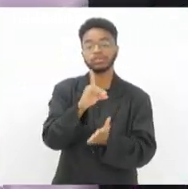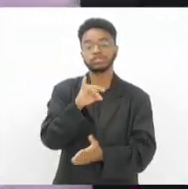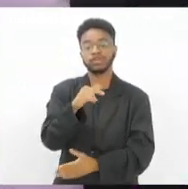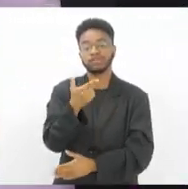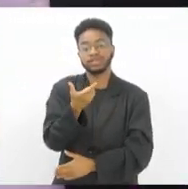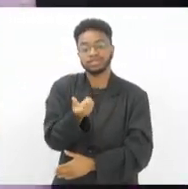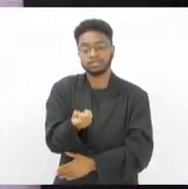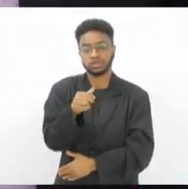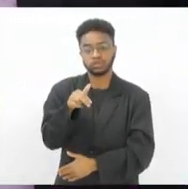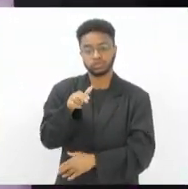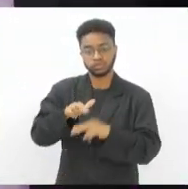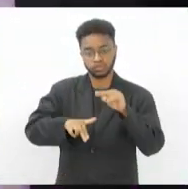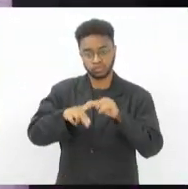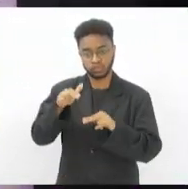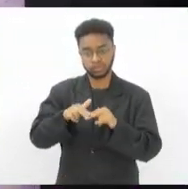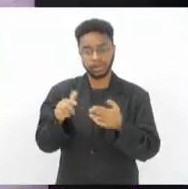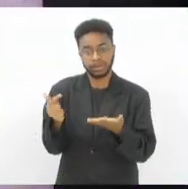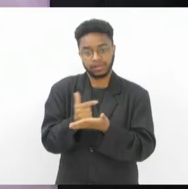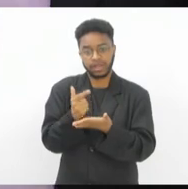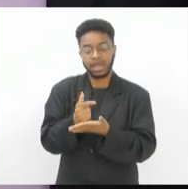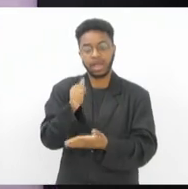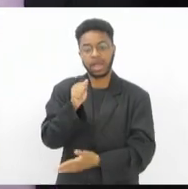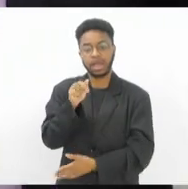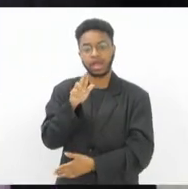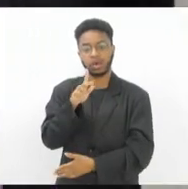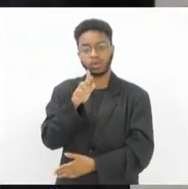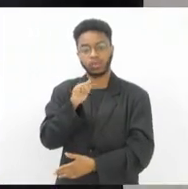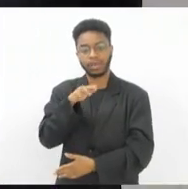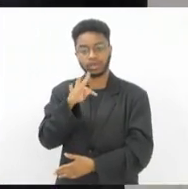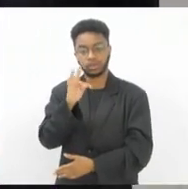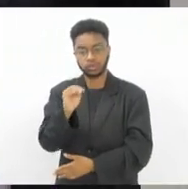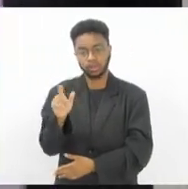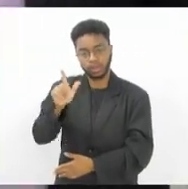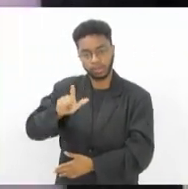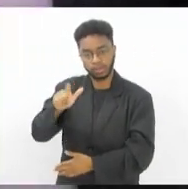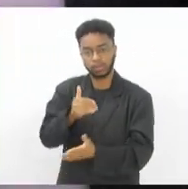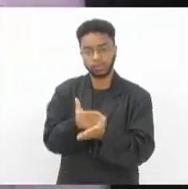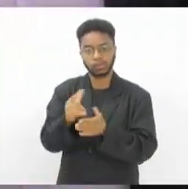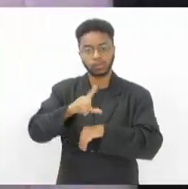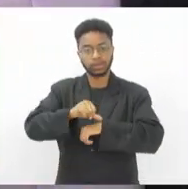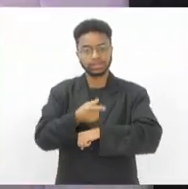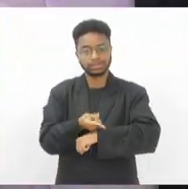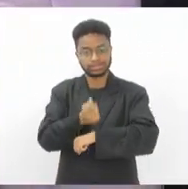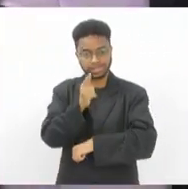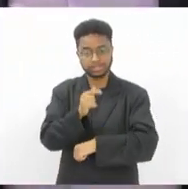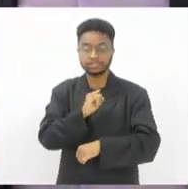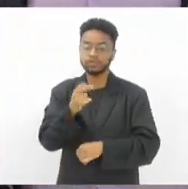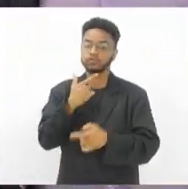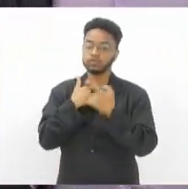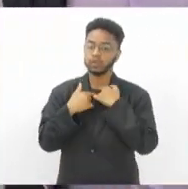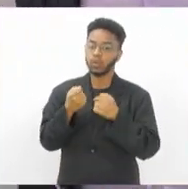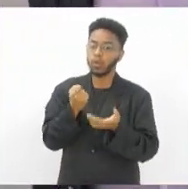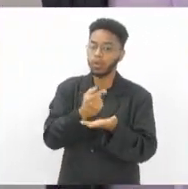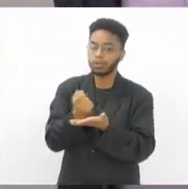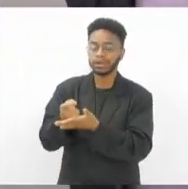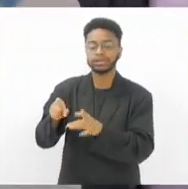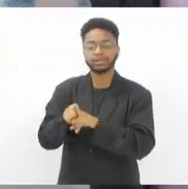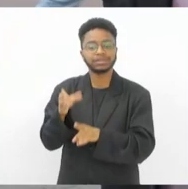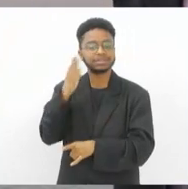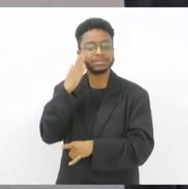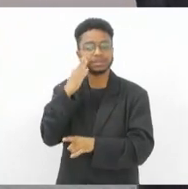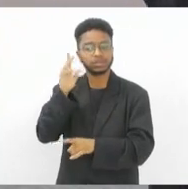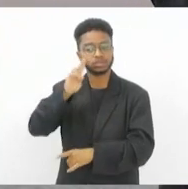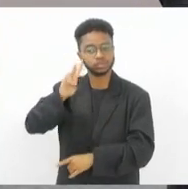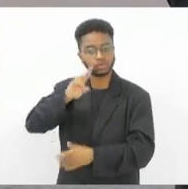de junho na livraria Argumento, no Leblon, a partir de 19h. Quem quiser comprar, quem quiser adquirir e saber mais um pouco dessas